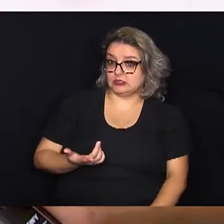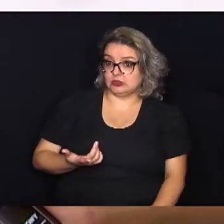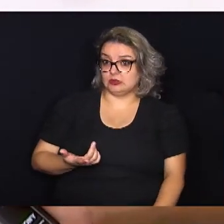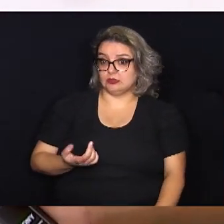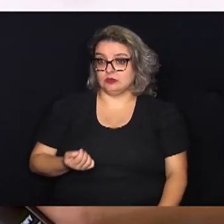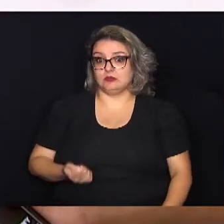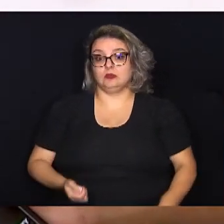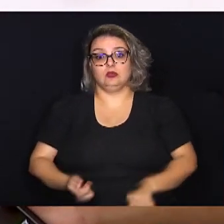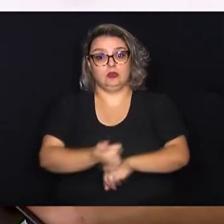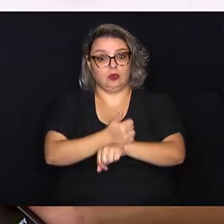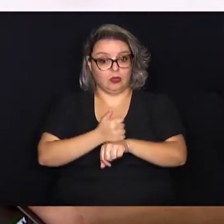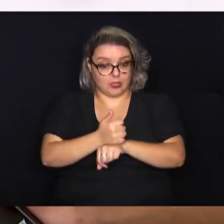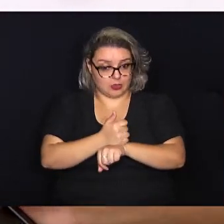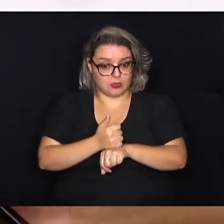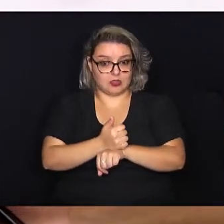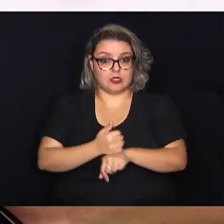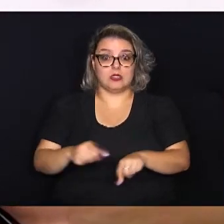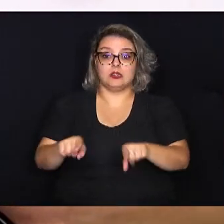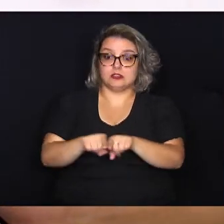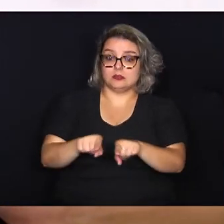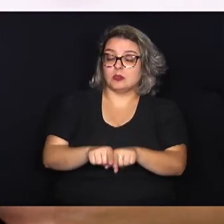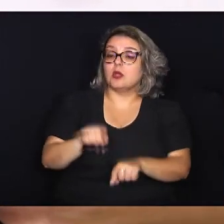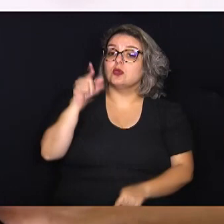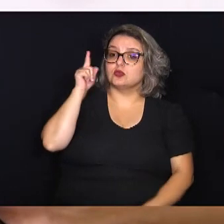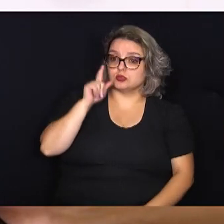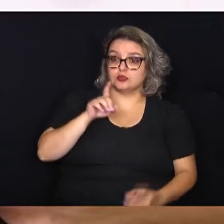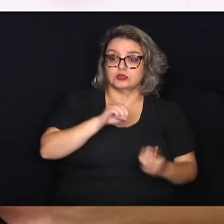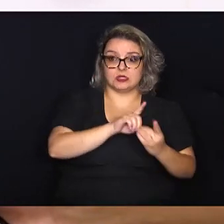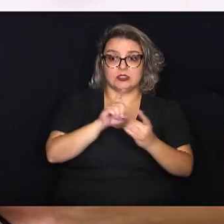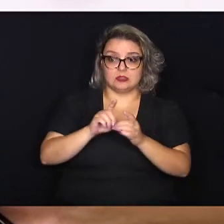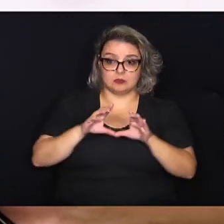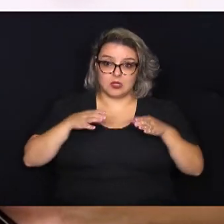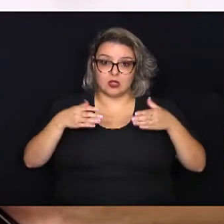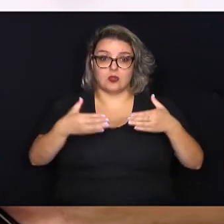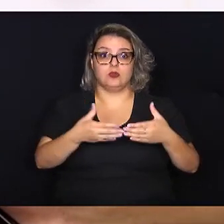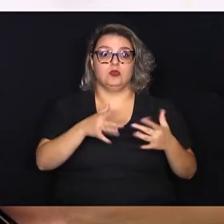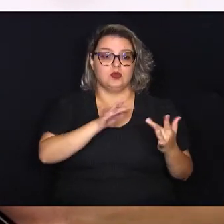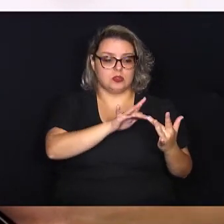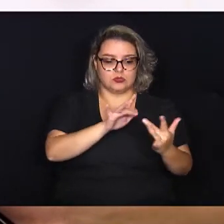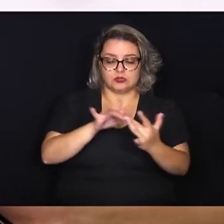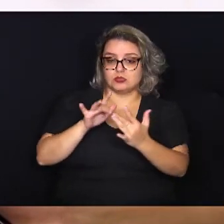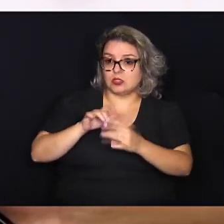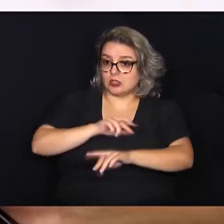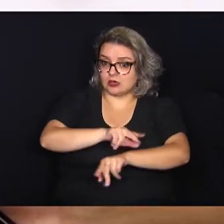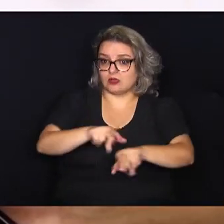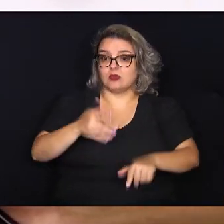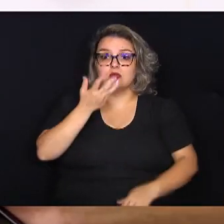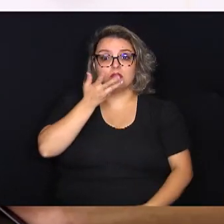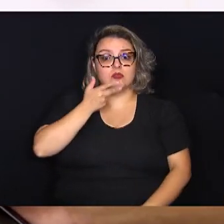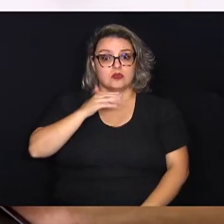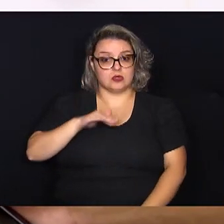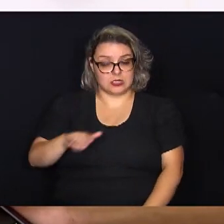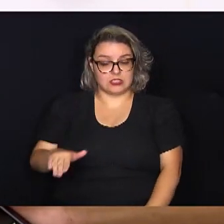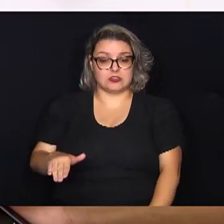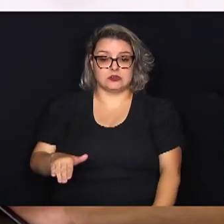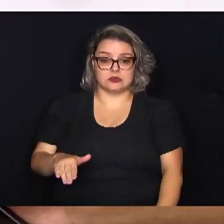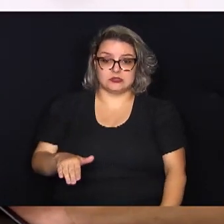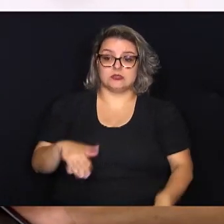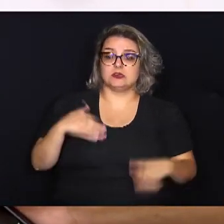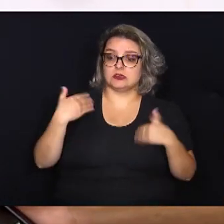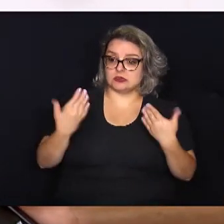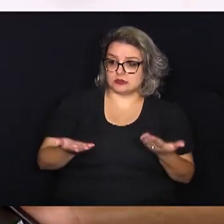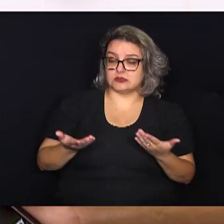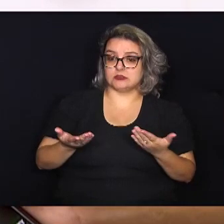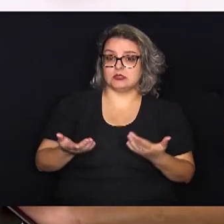a profissão, além de conseguir atender a comunidade também, estar em contato com diversas crianças, então é